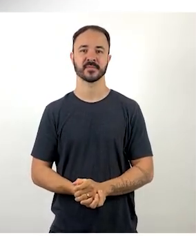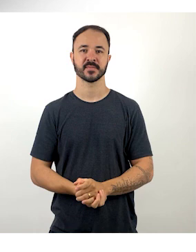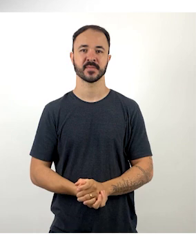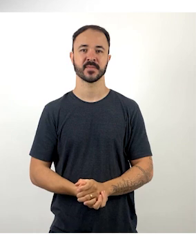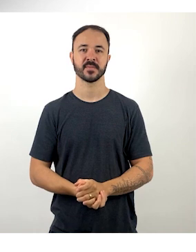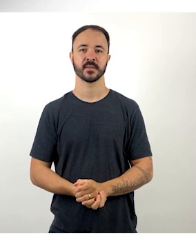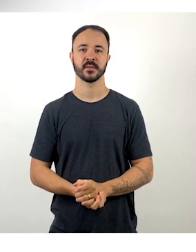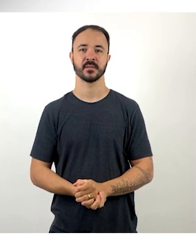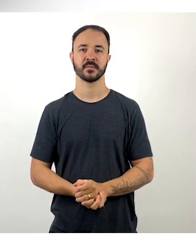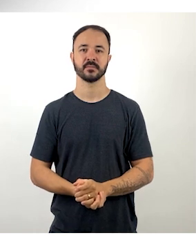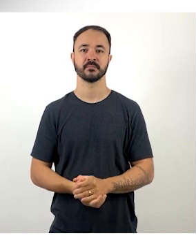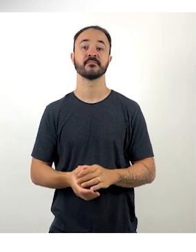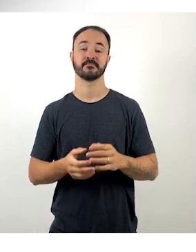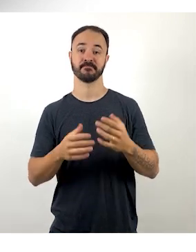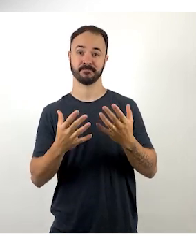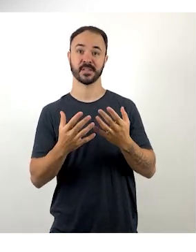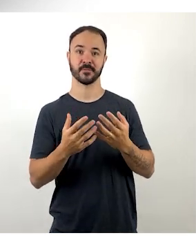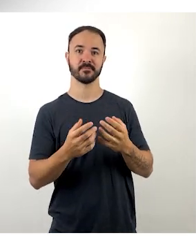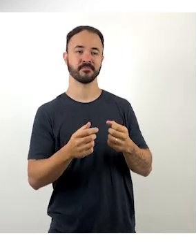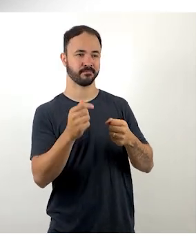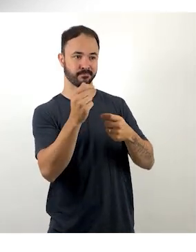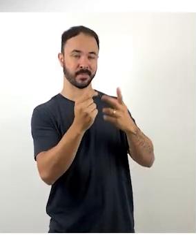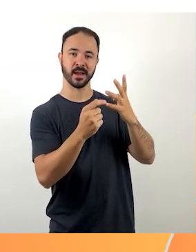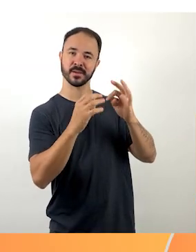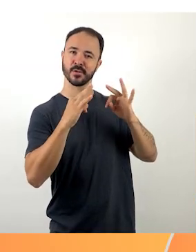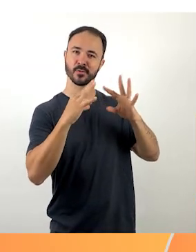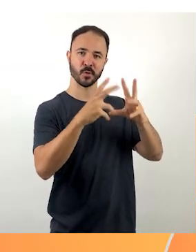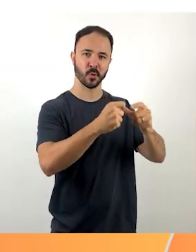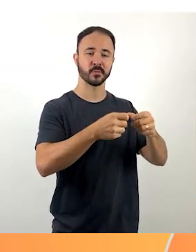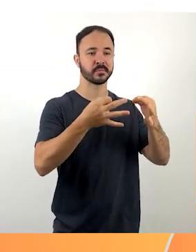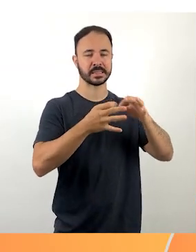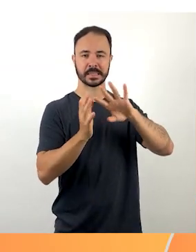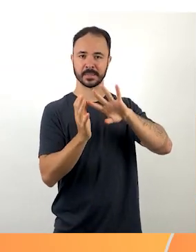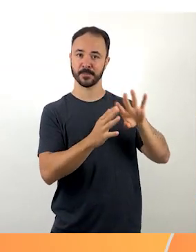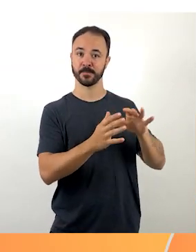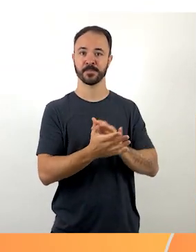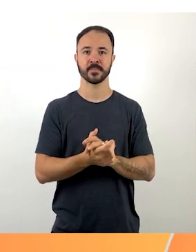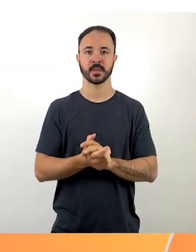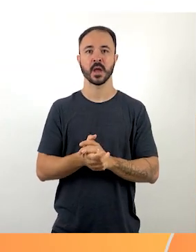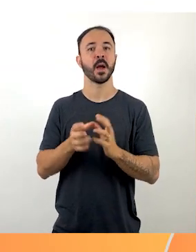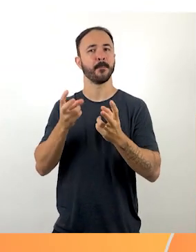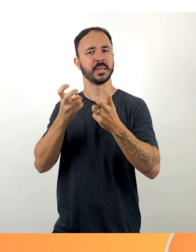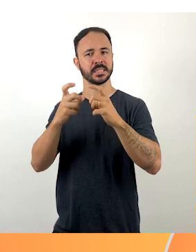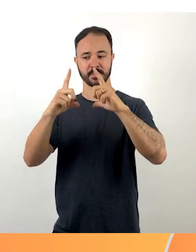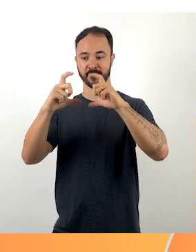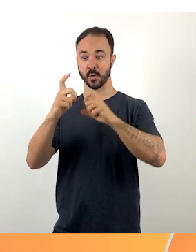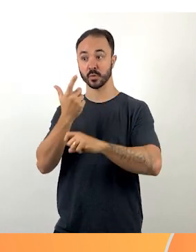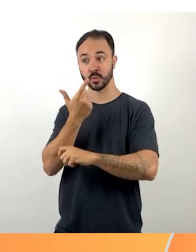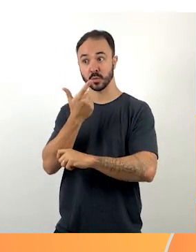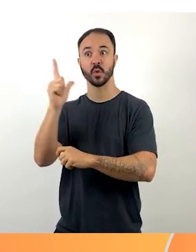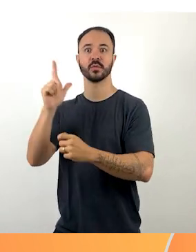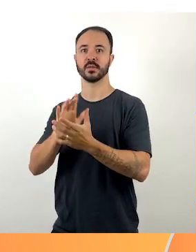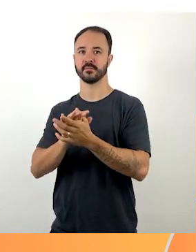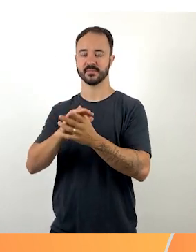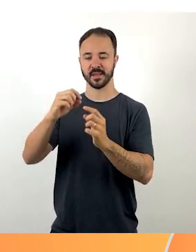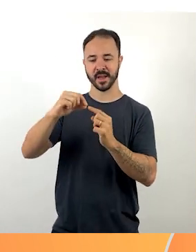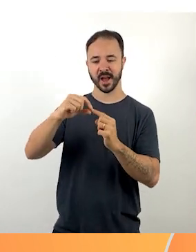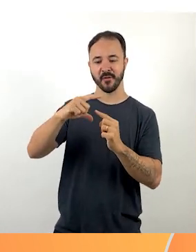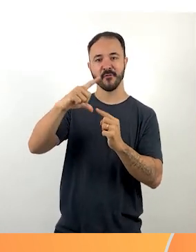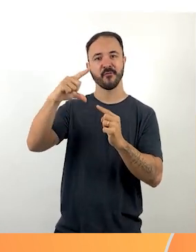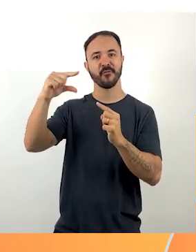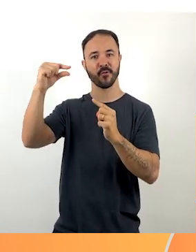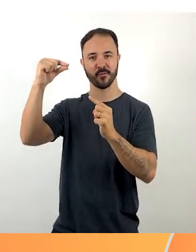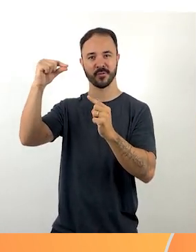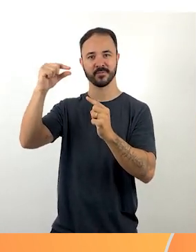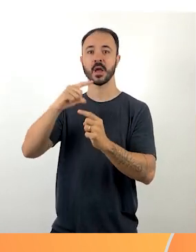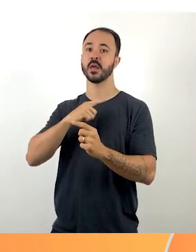fotossintetizante, e também os tecidos do sistema vascular. Vamos observar mais uma foto, mais uma imagem da folha?